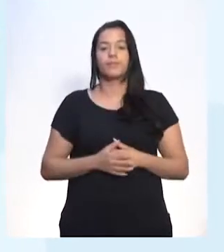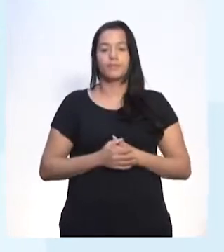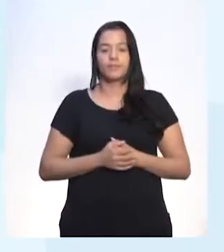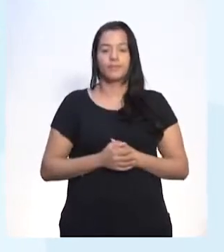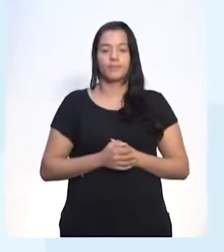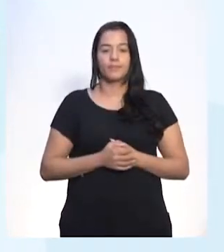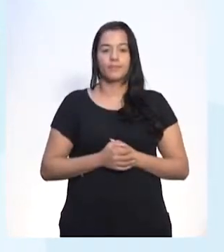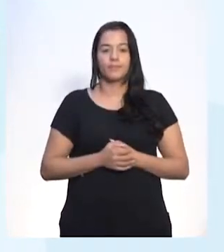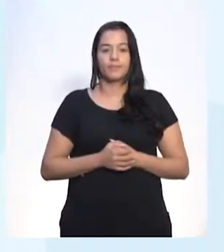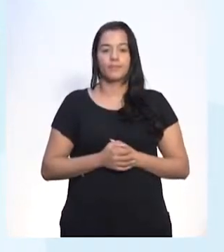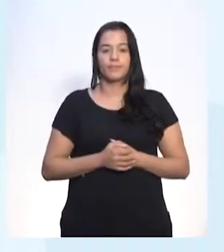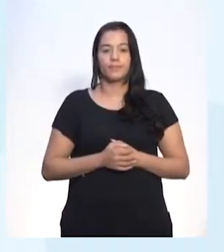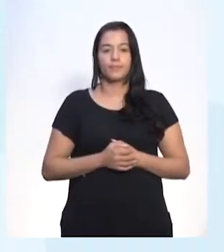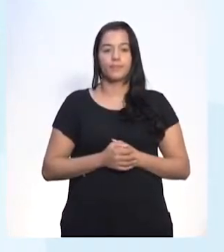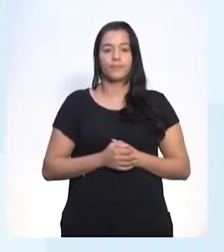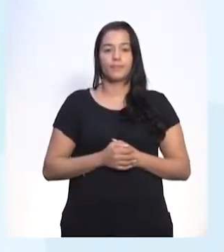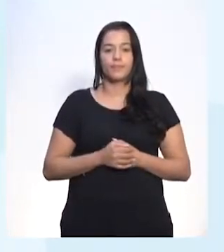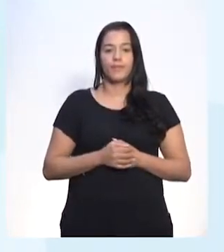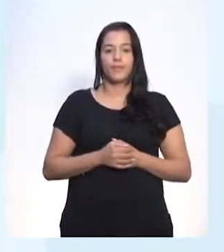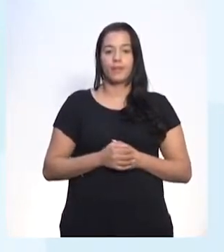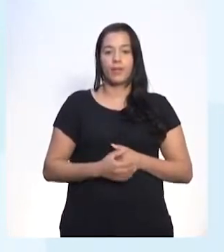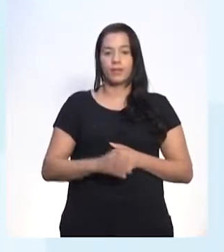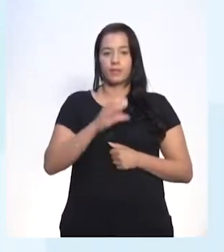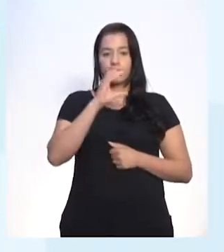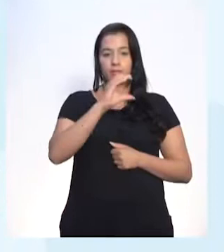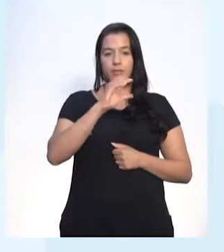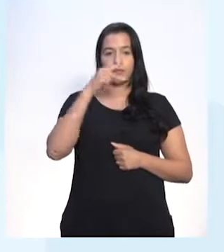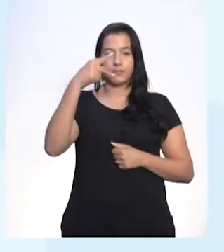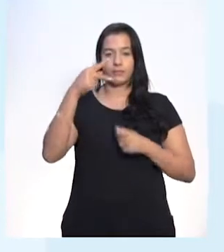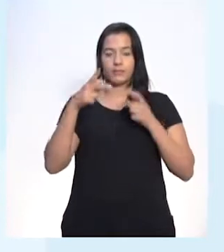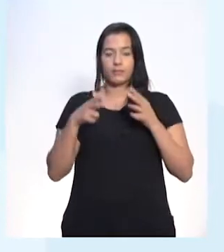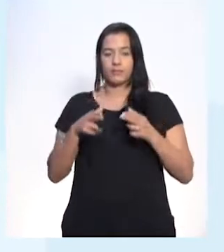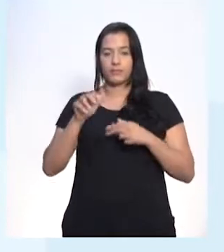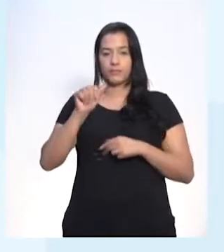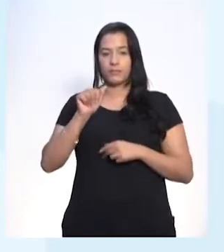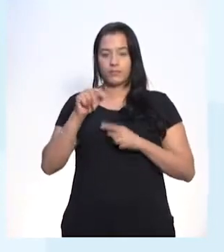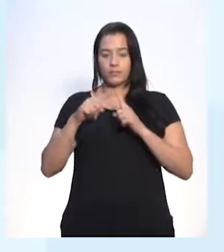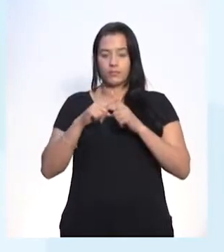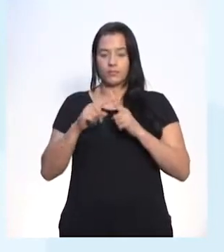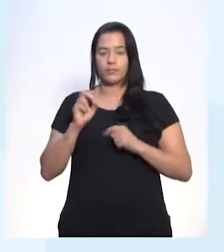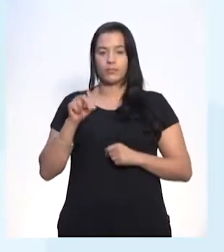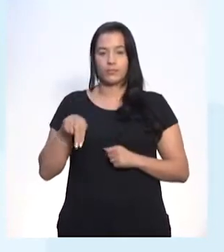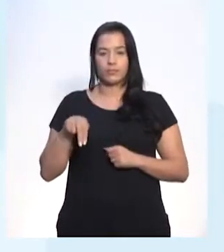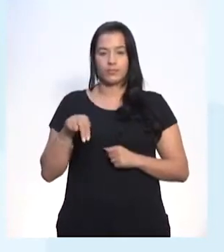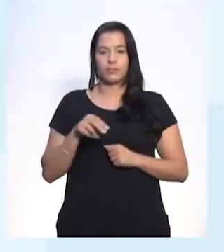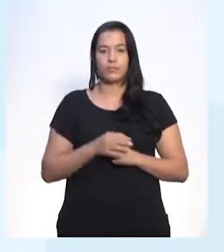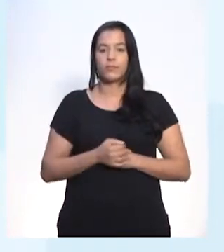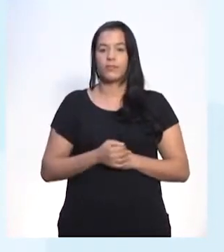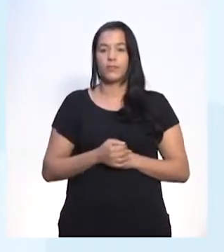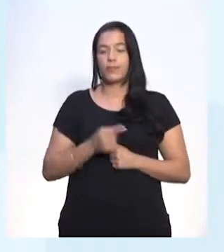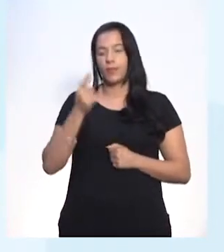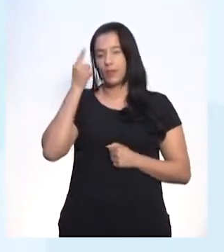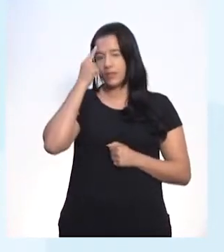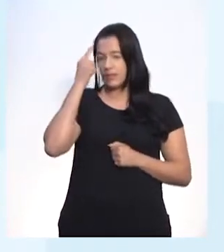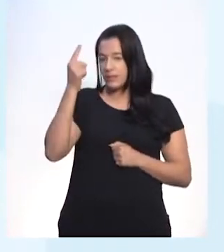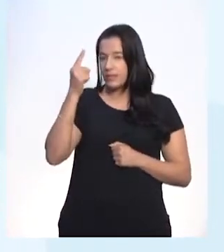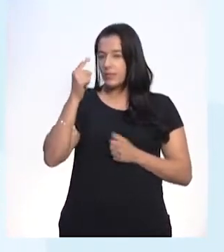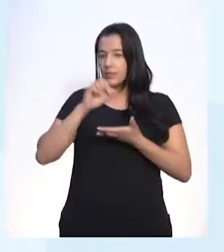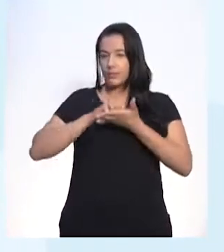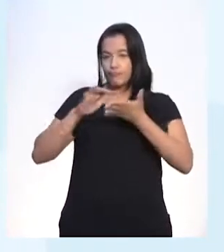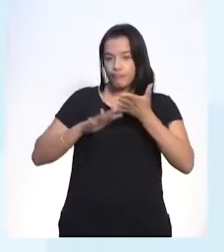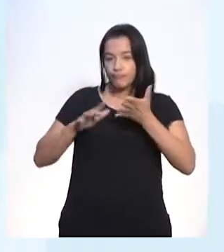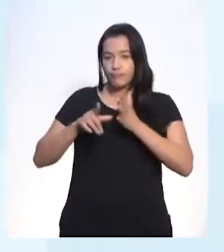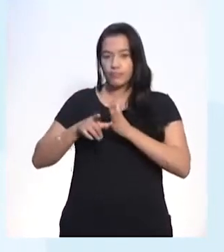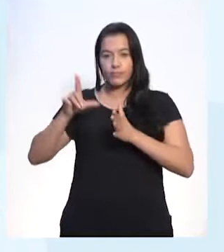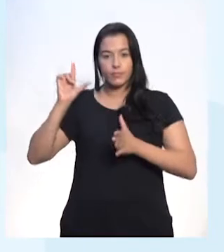NQ. Então, a gente tem C ao quadrado é igual a vezes N. Lembra do exercício anterior,